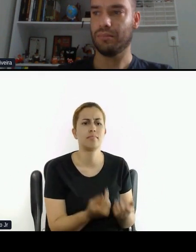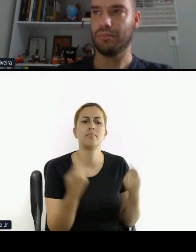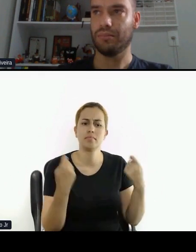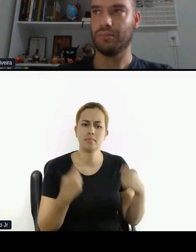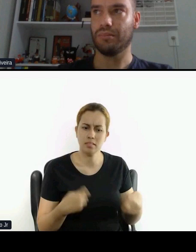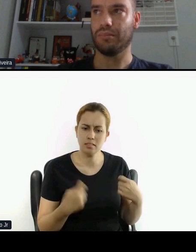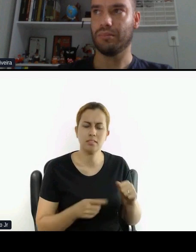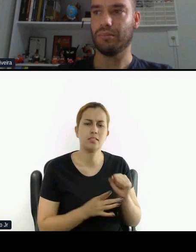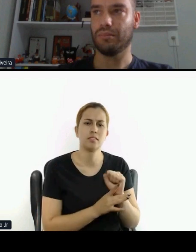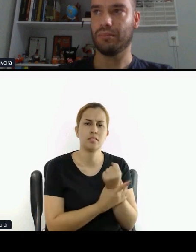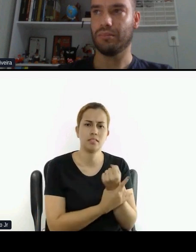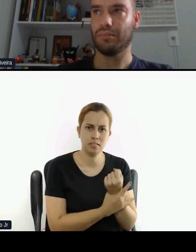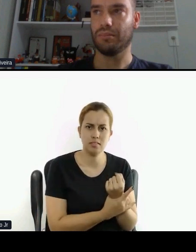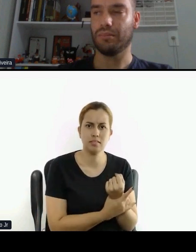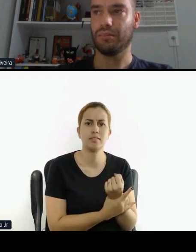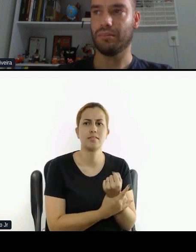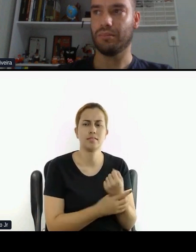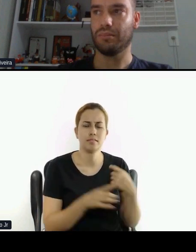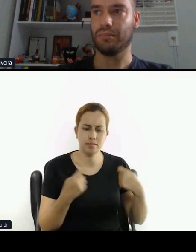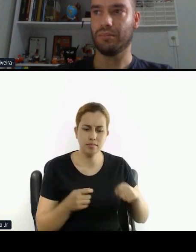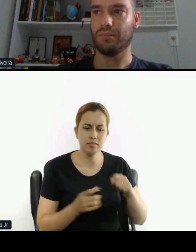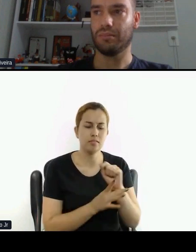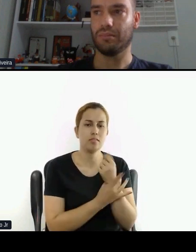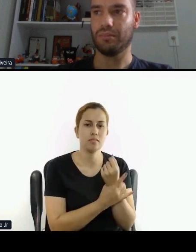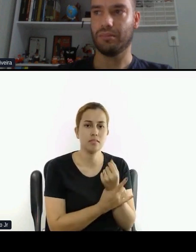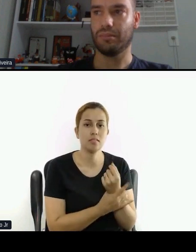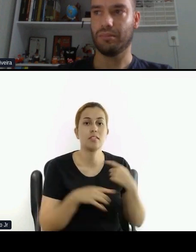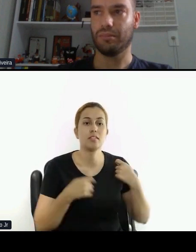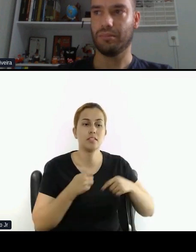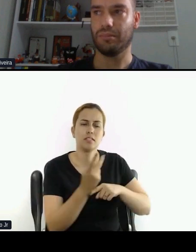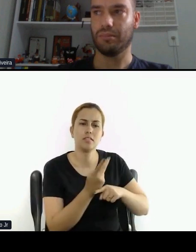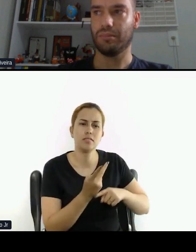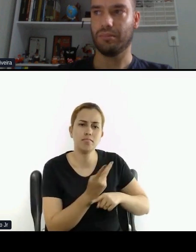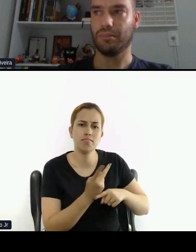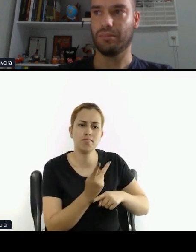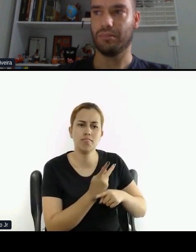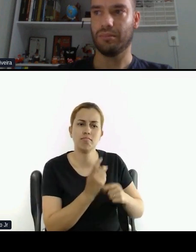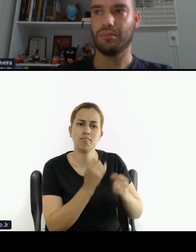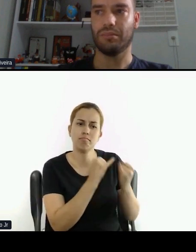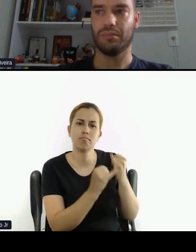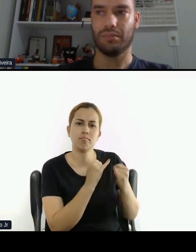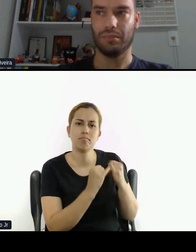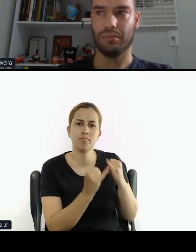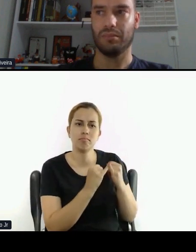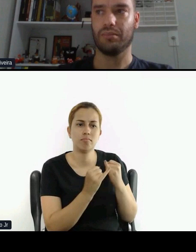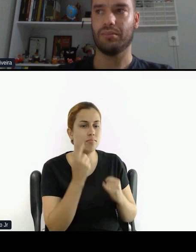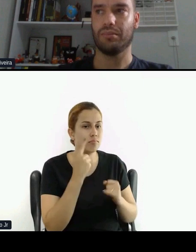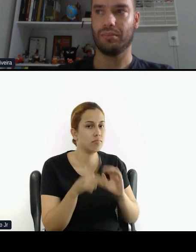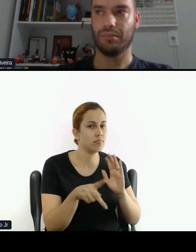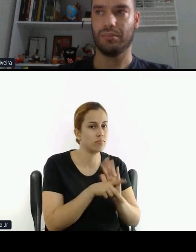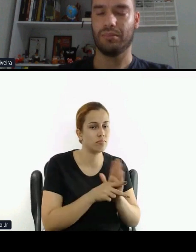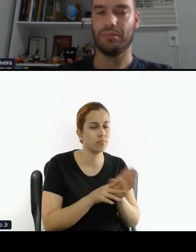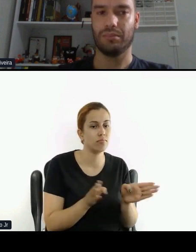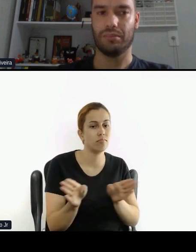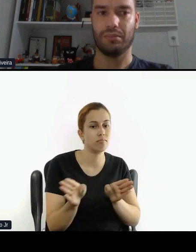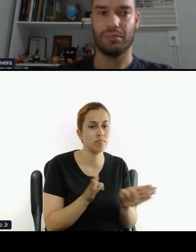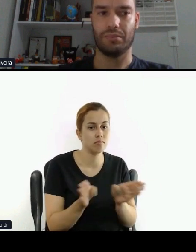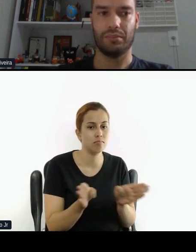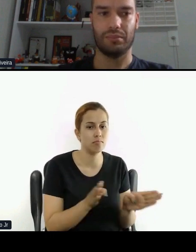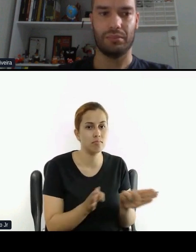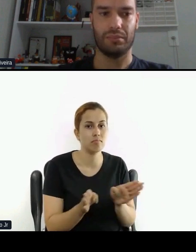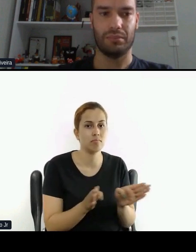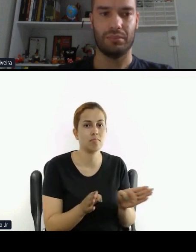segurança por padrão. Então a gente tem que buscar algo similar, né, na questão da acessibilidade, para a inclusão dos